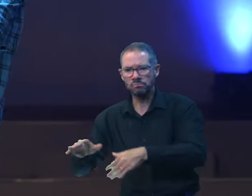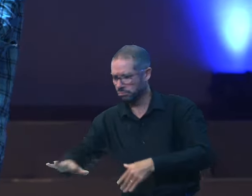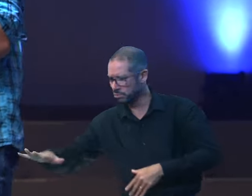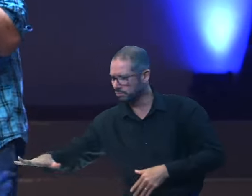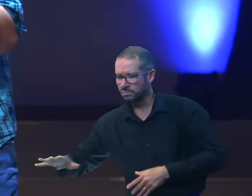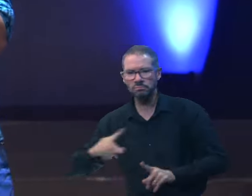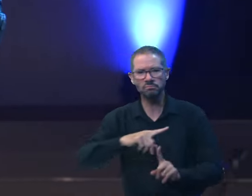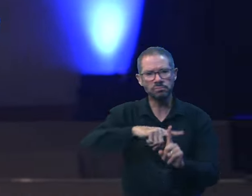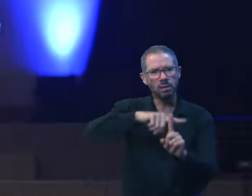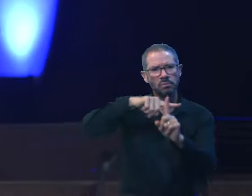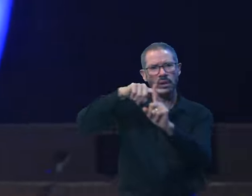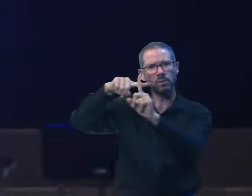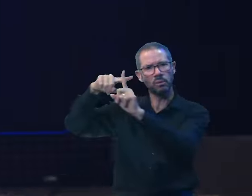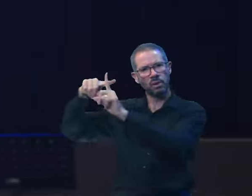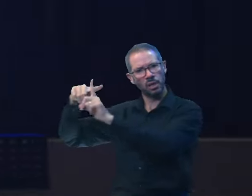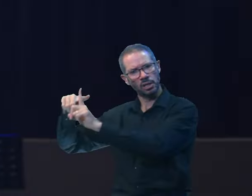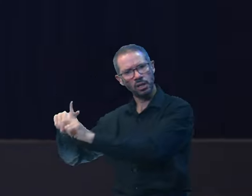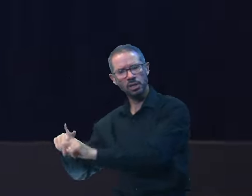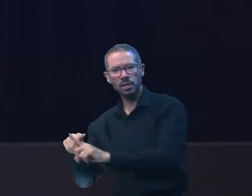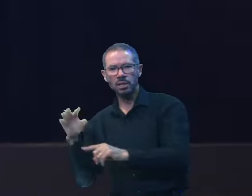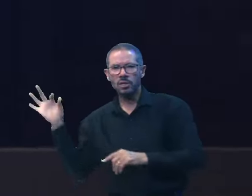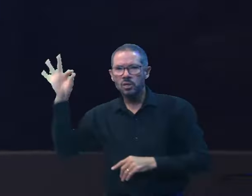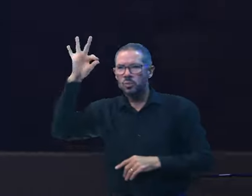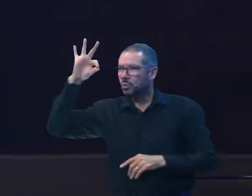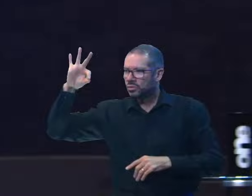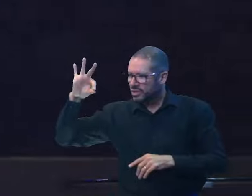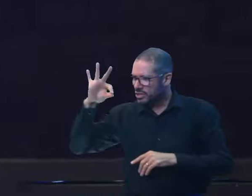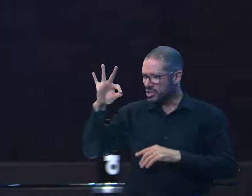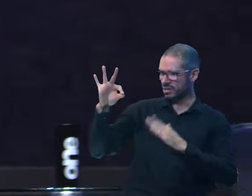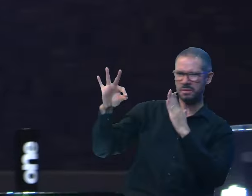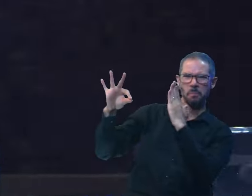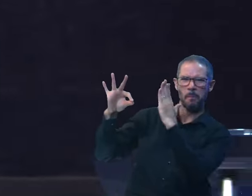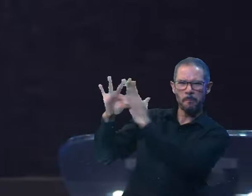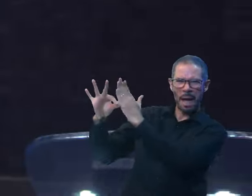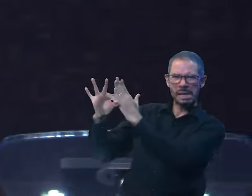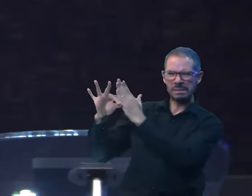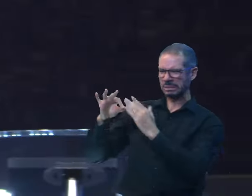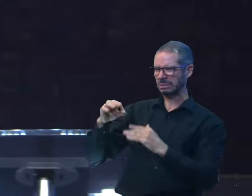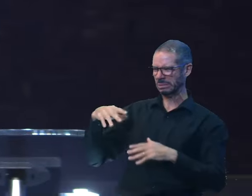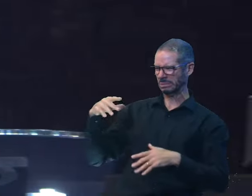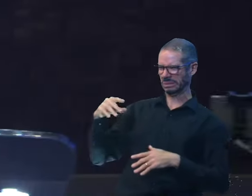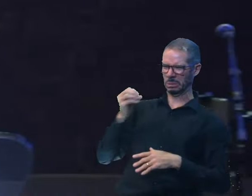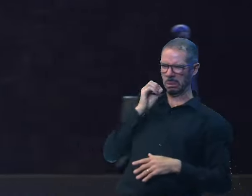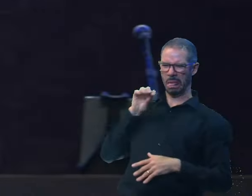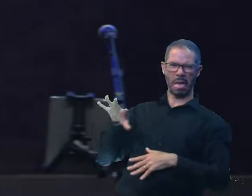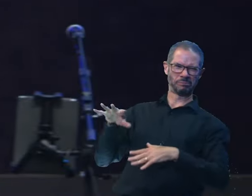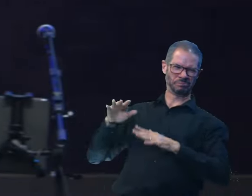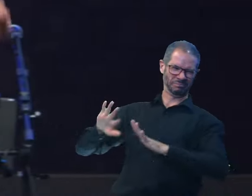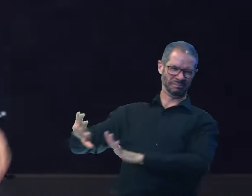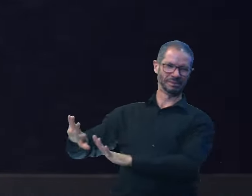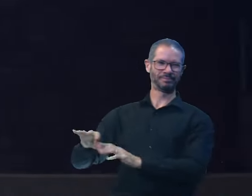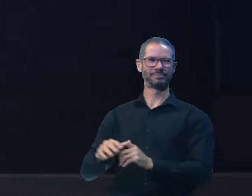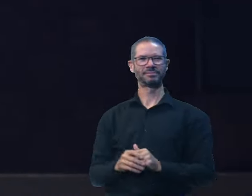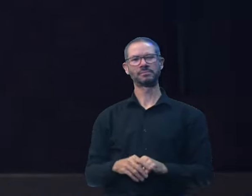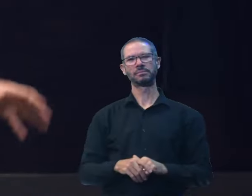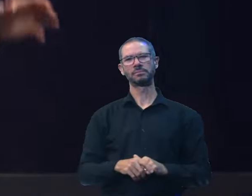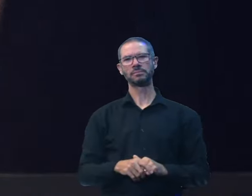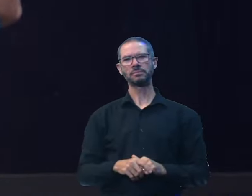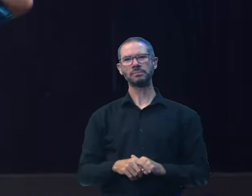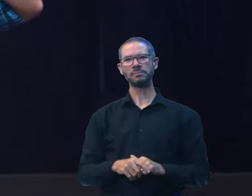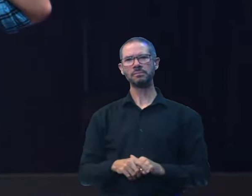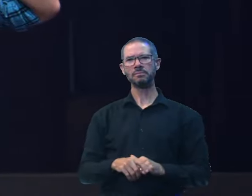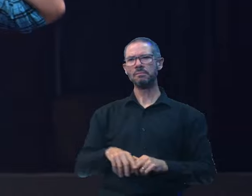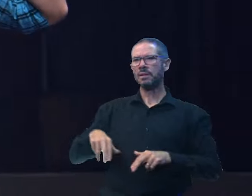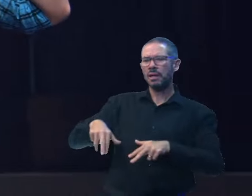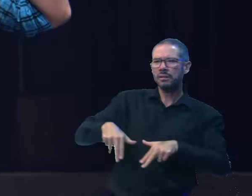No cemitério, matando aqueles mosquitinhos de cadáver, meio nojento, mas é o que tem. E aí a